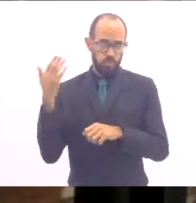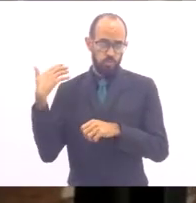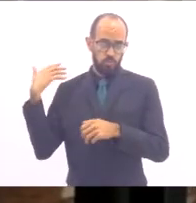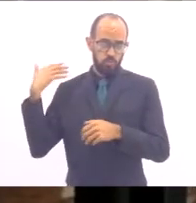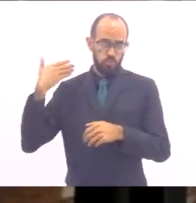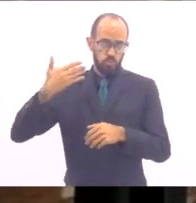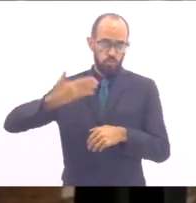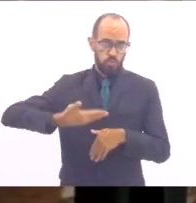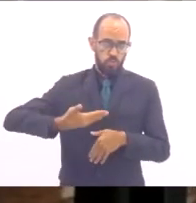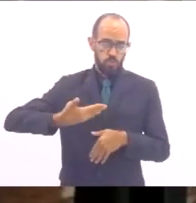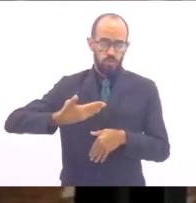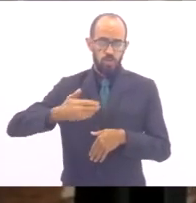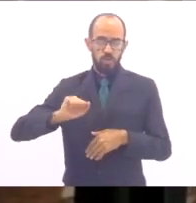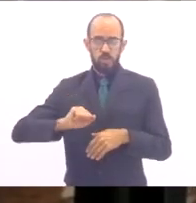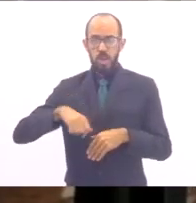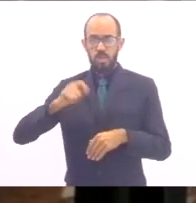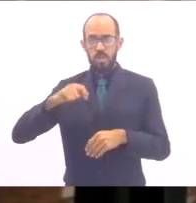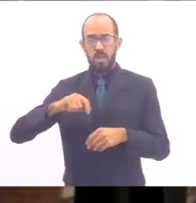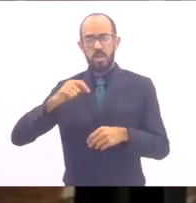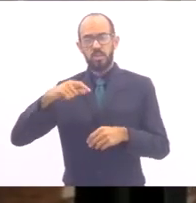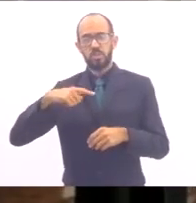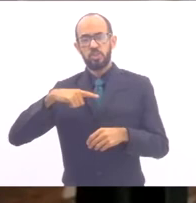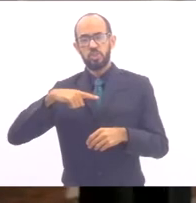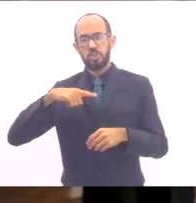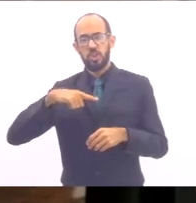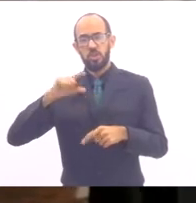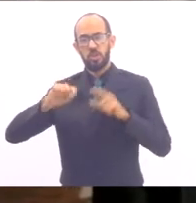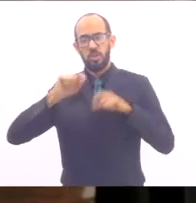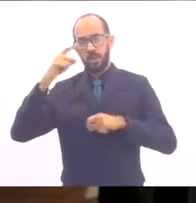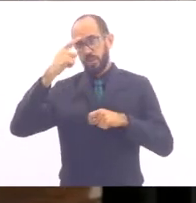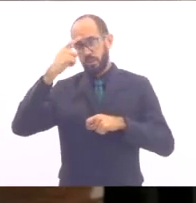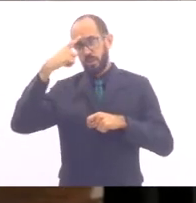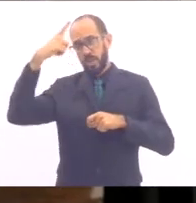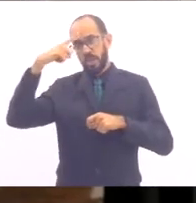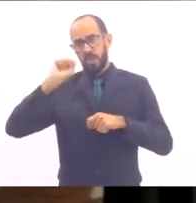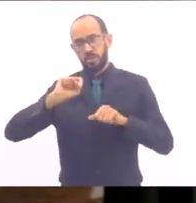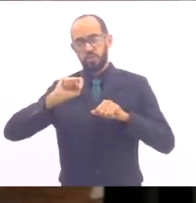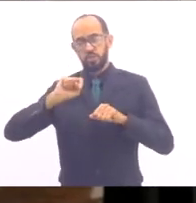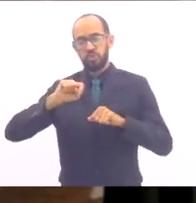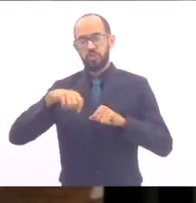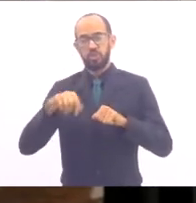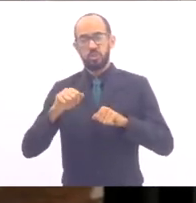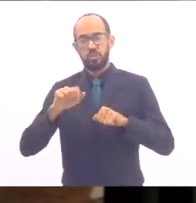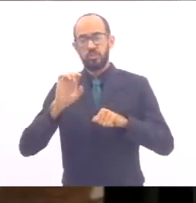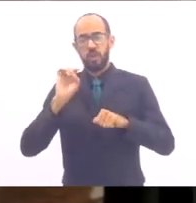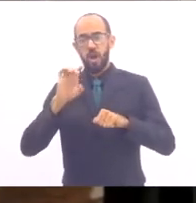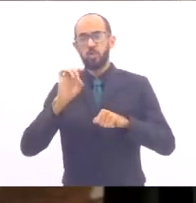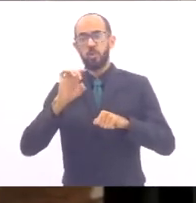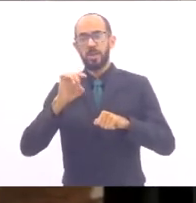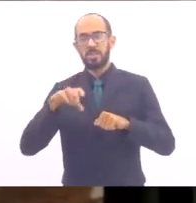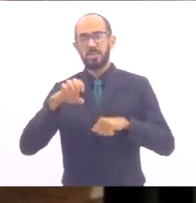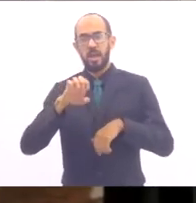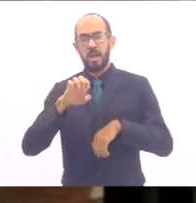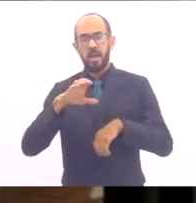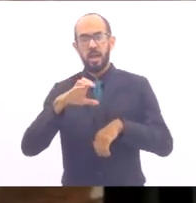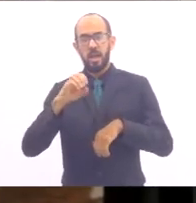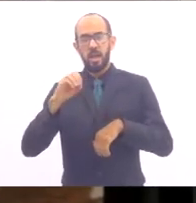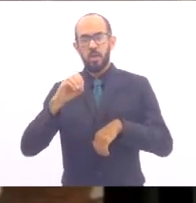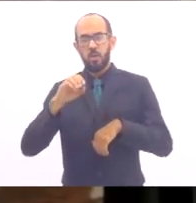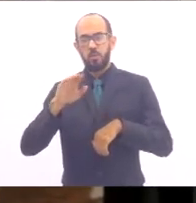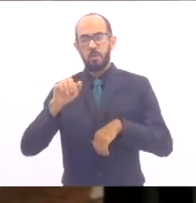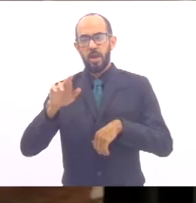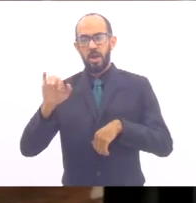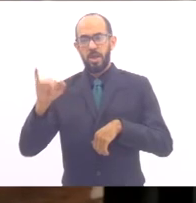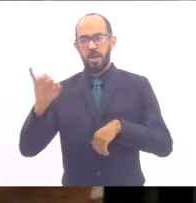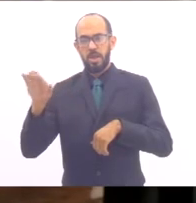de mecanizar as ecobarreiras. Né? Foi uma lógica adotada e aí dificulta muito mais a